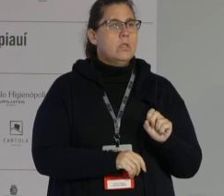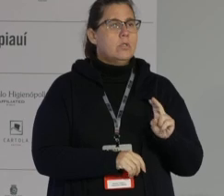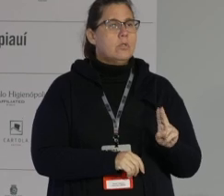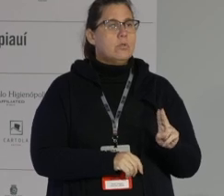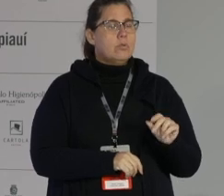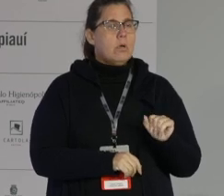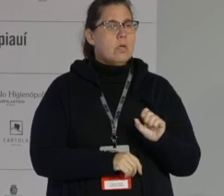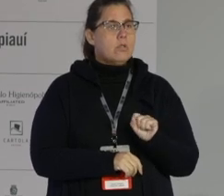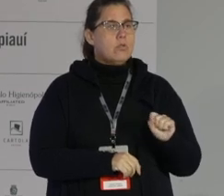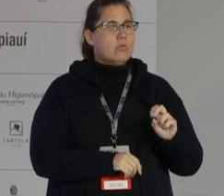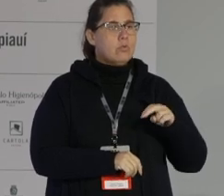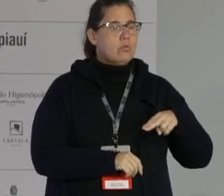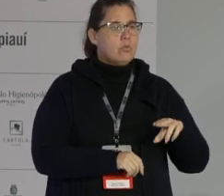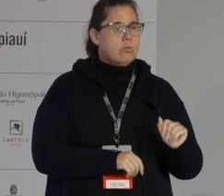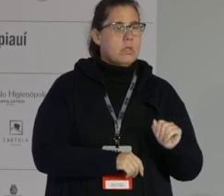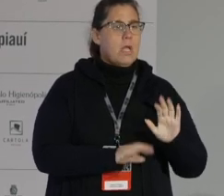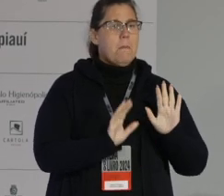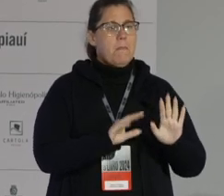também tem um elemento